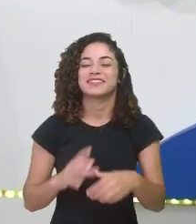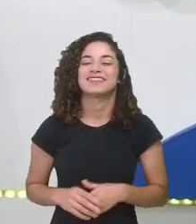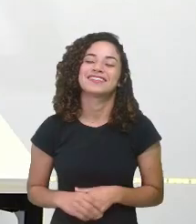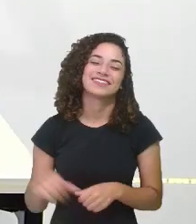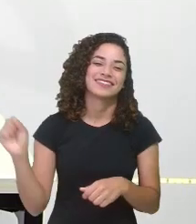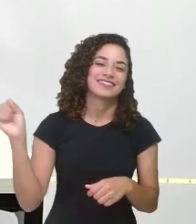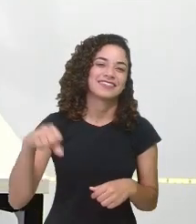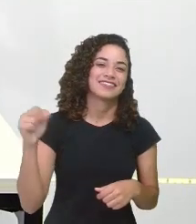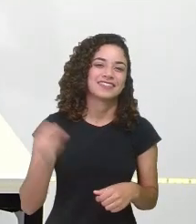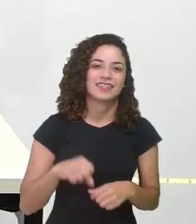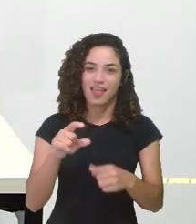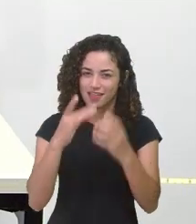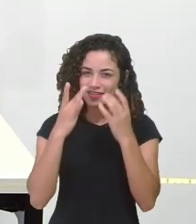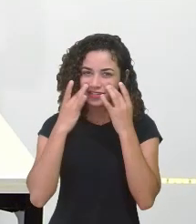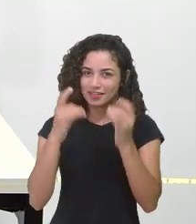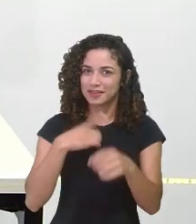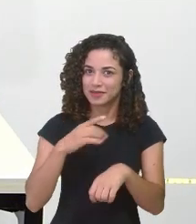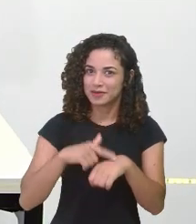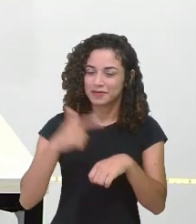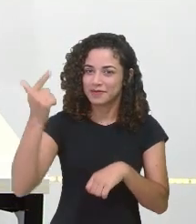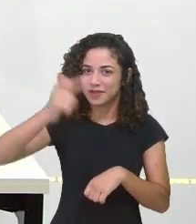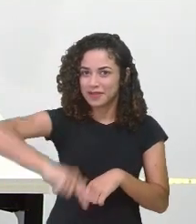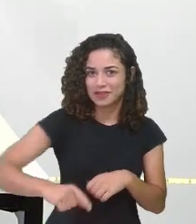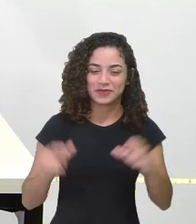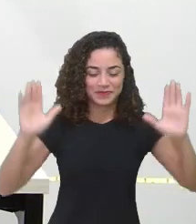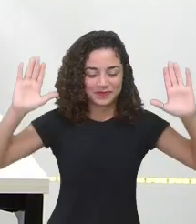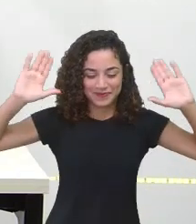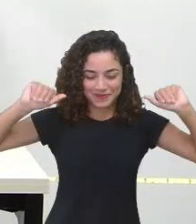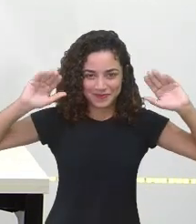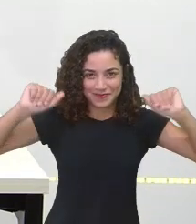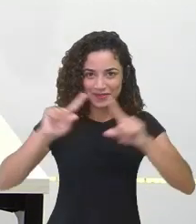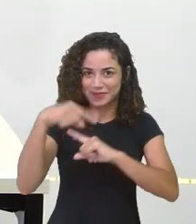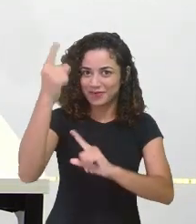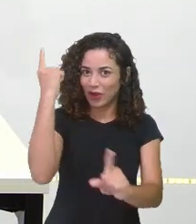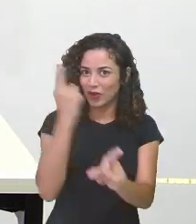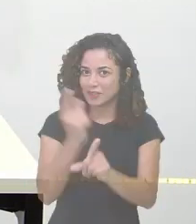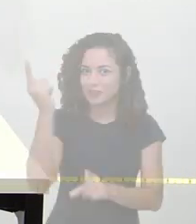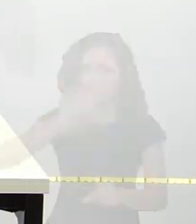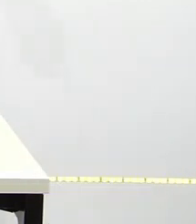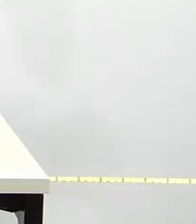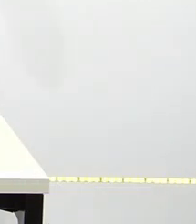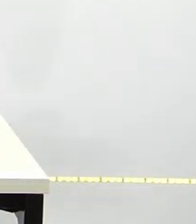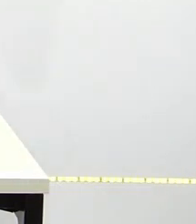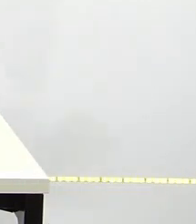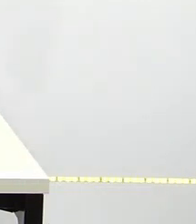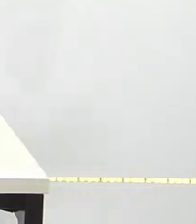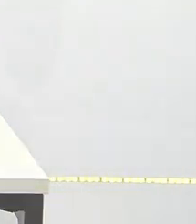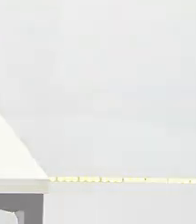Isso mesmo. Fica aí ligadinho que ainda tem aula da professora Kátia. Tchau e até a próxima aula.